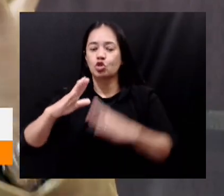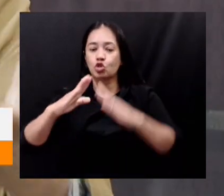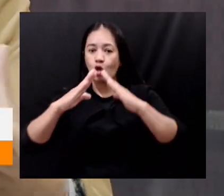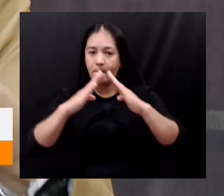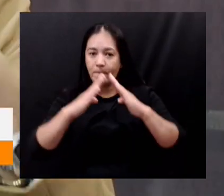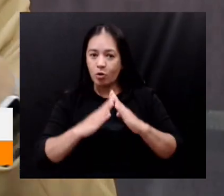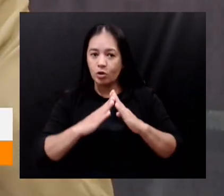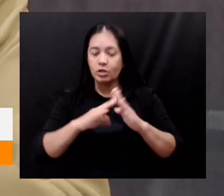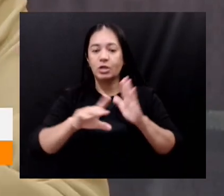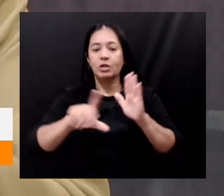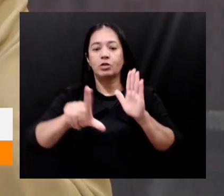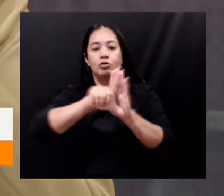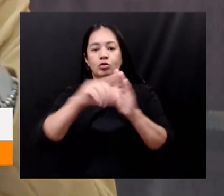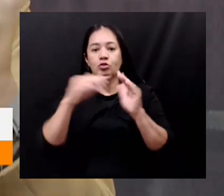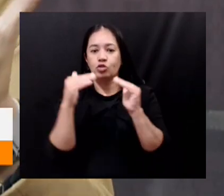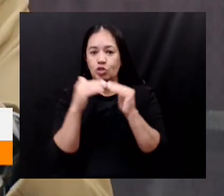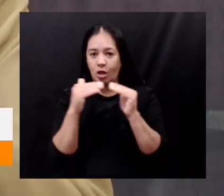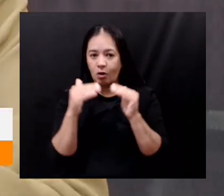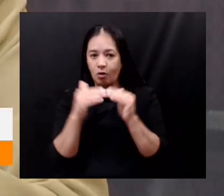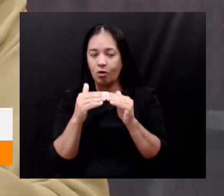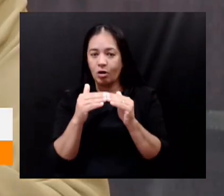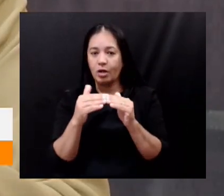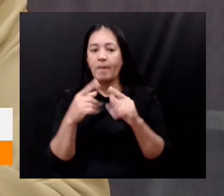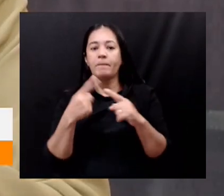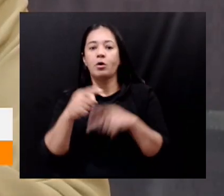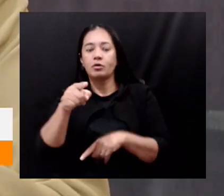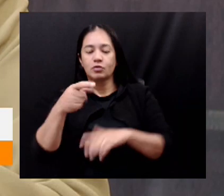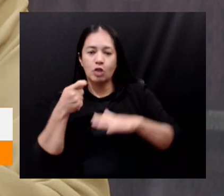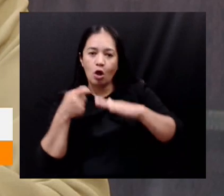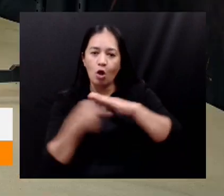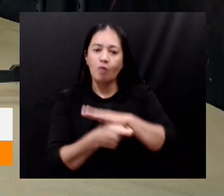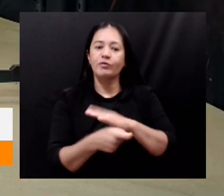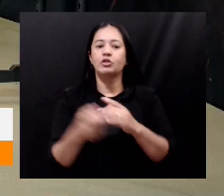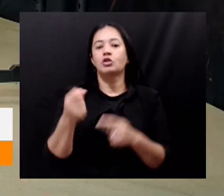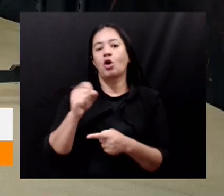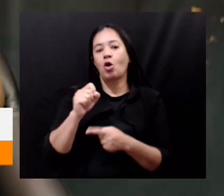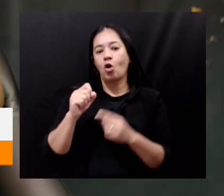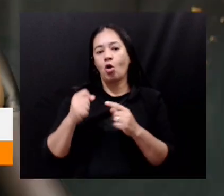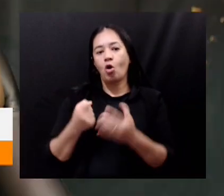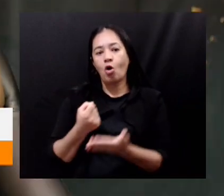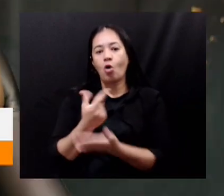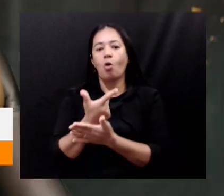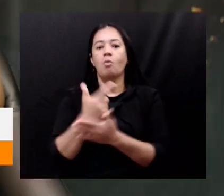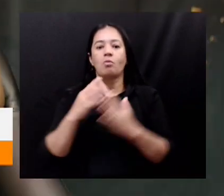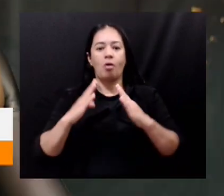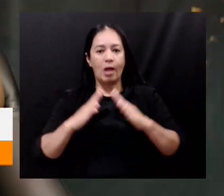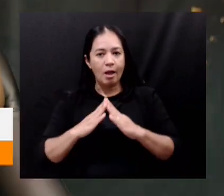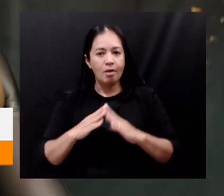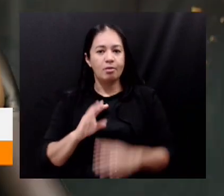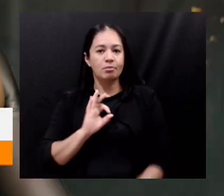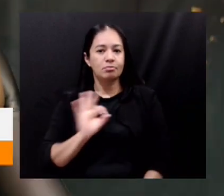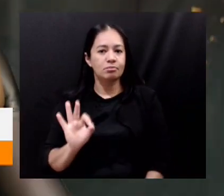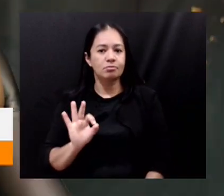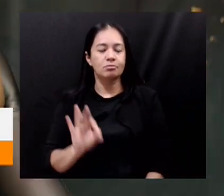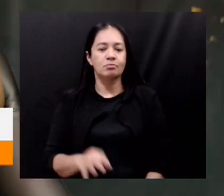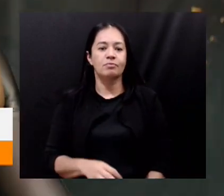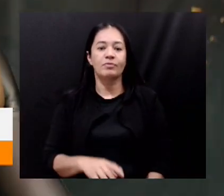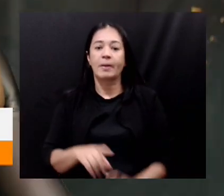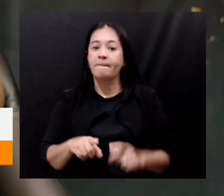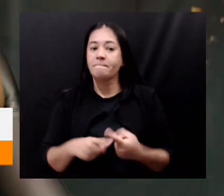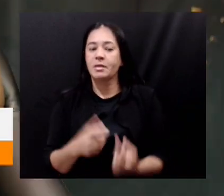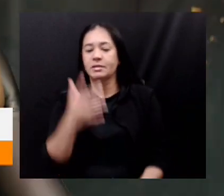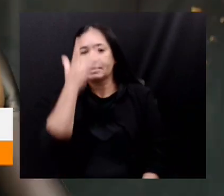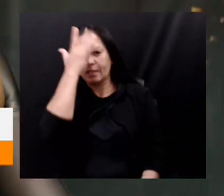com esse visto de investidor, com esse Golden Visa. Certo. E para quem não tem,